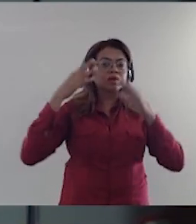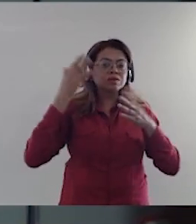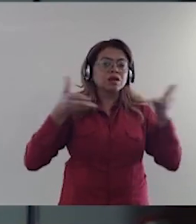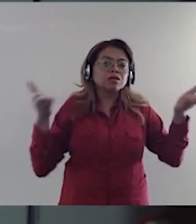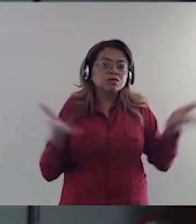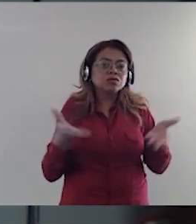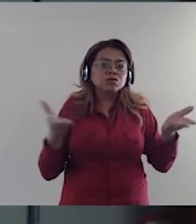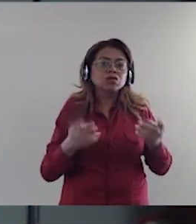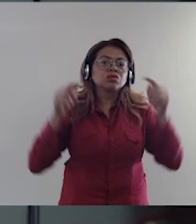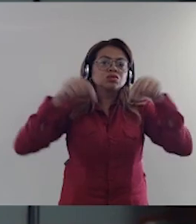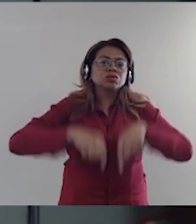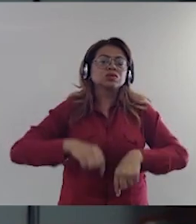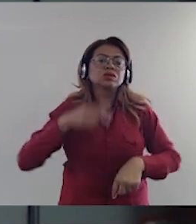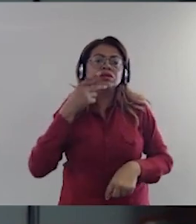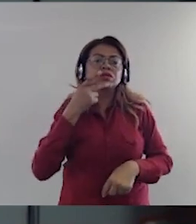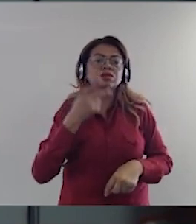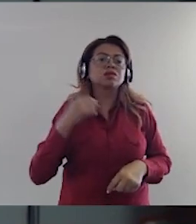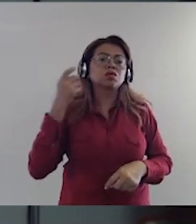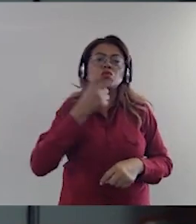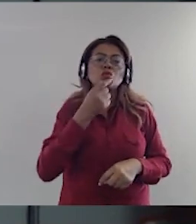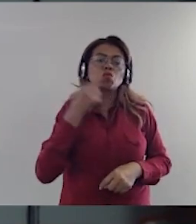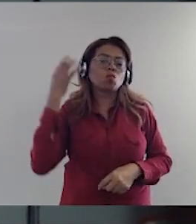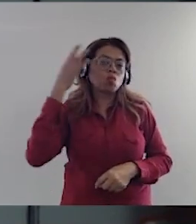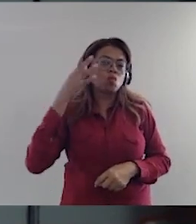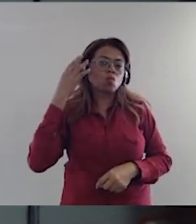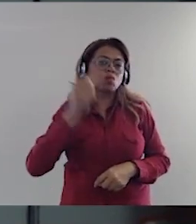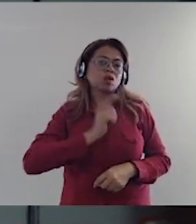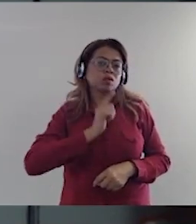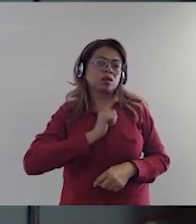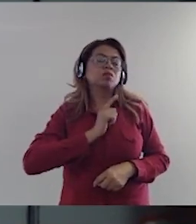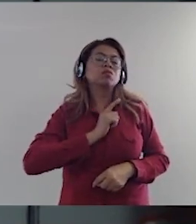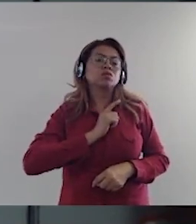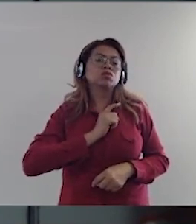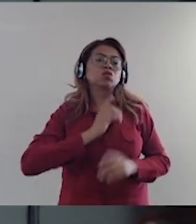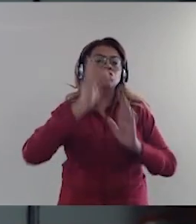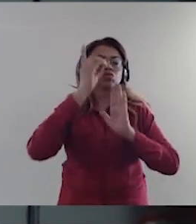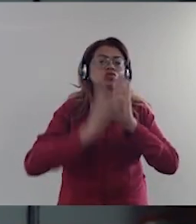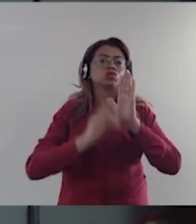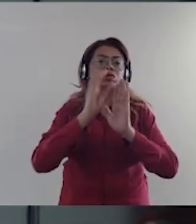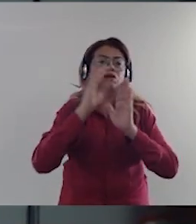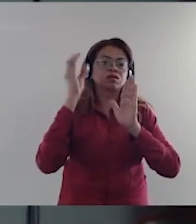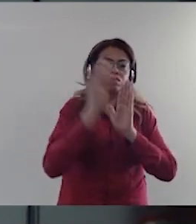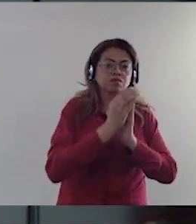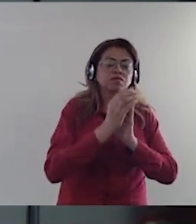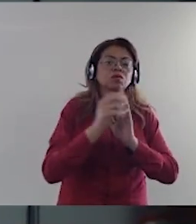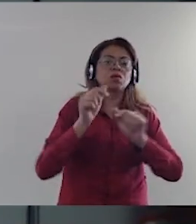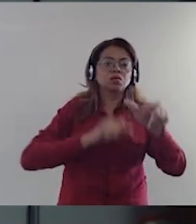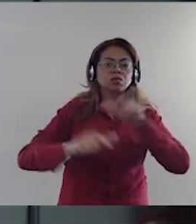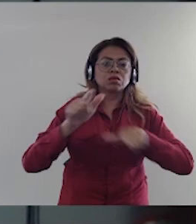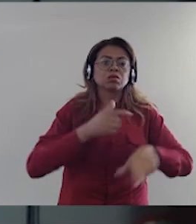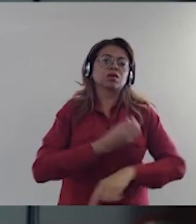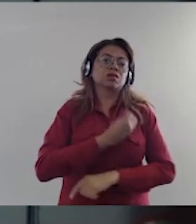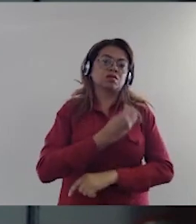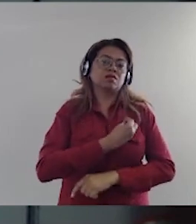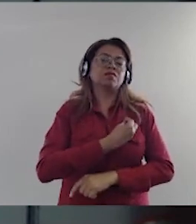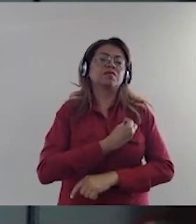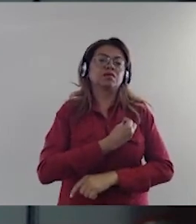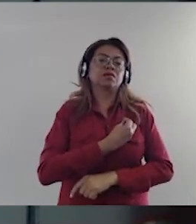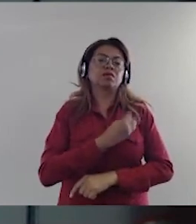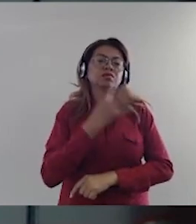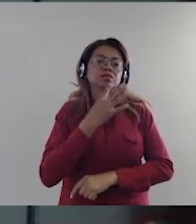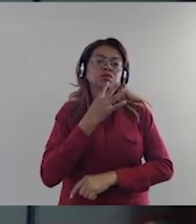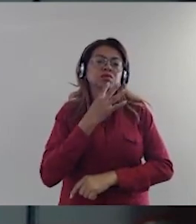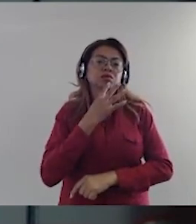por nossos palestrantes é a seguinte: temos aí um direito civil a serviço da vida, na palavra de um conhecido